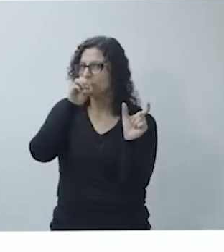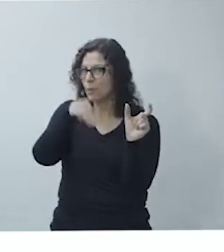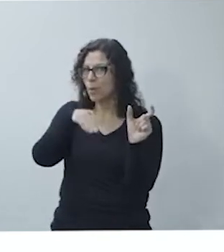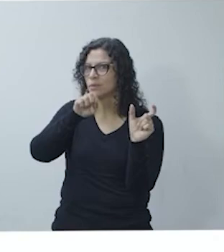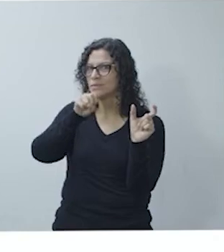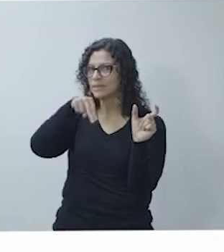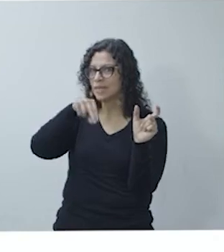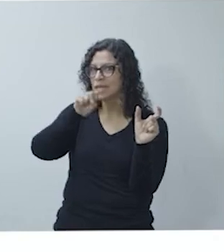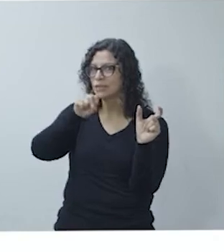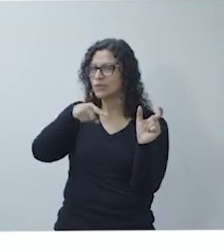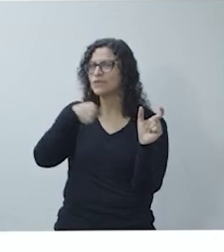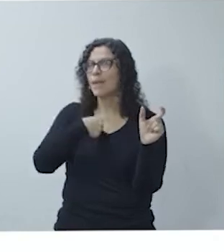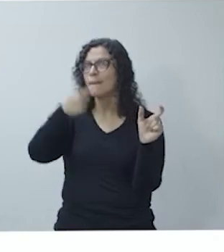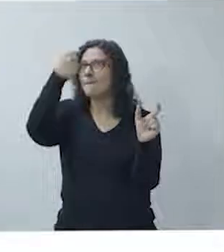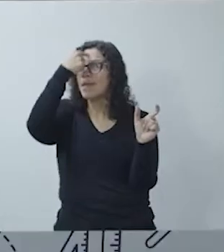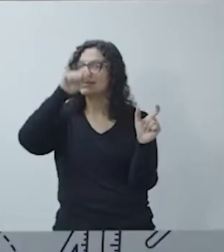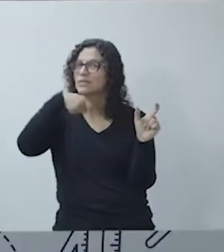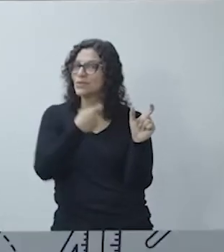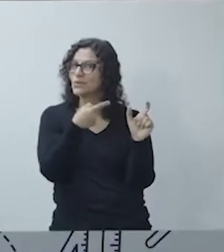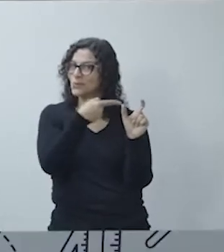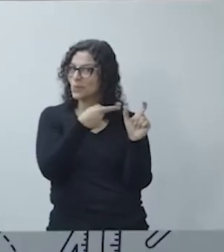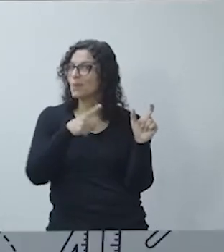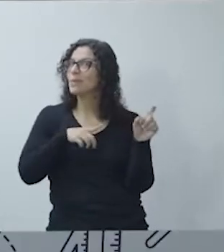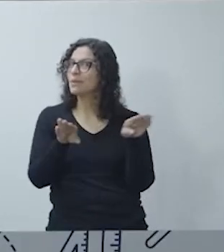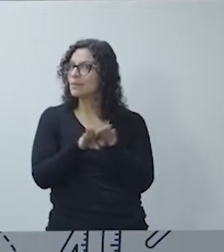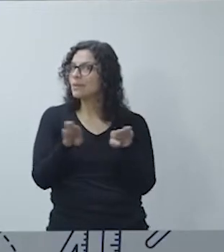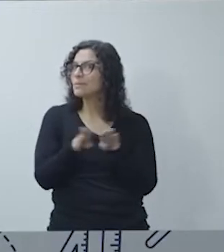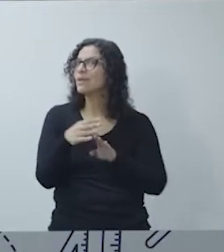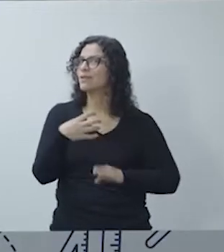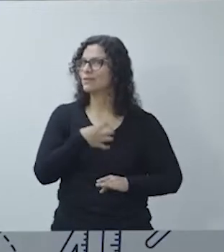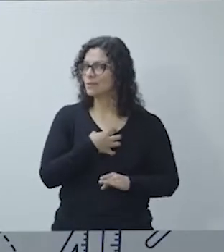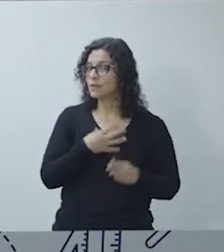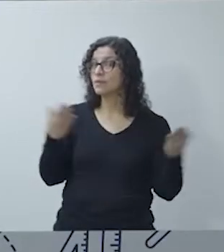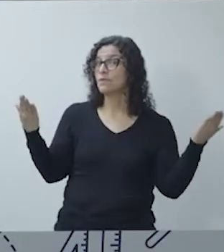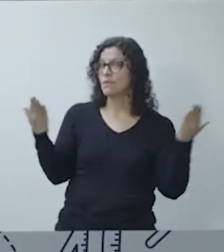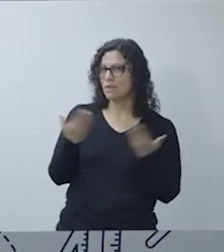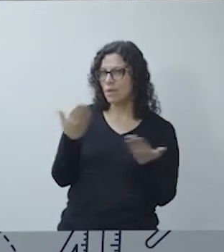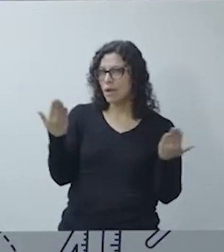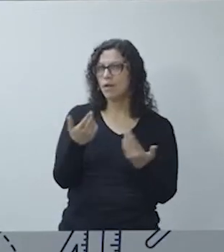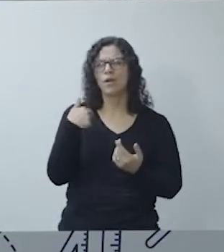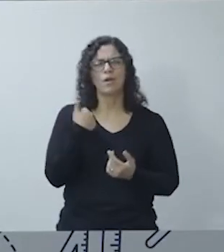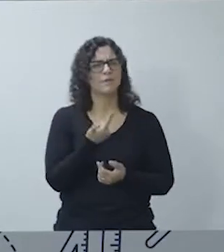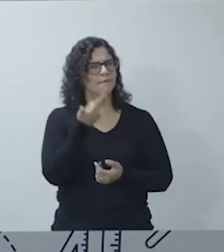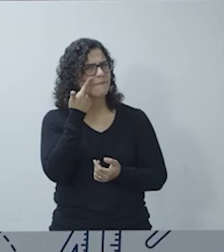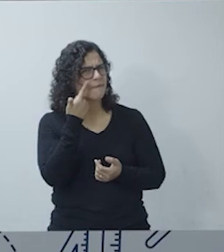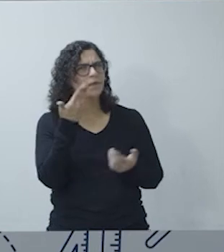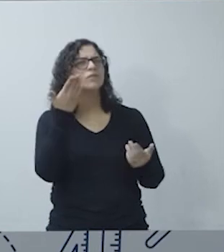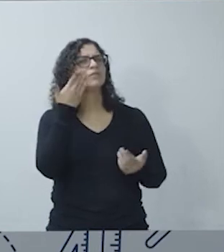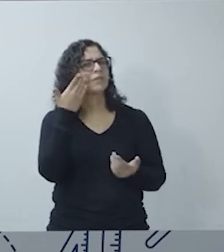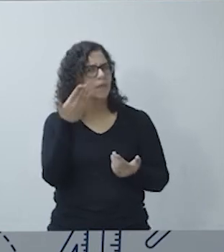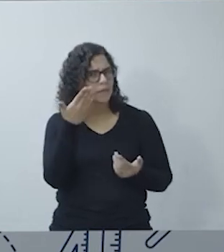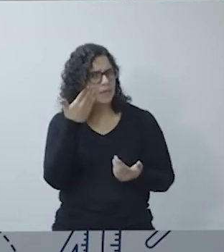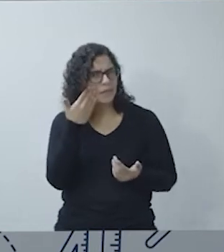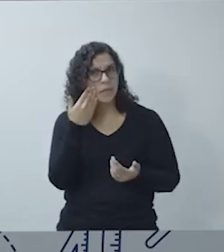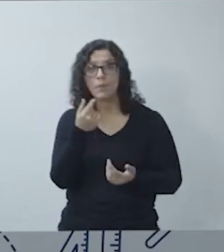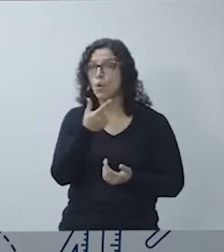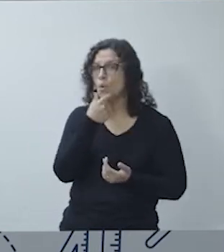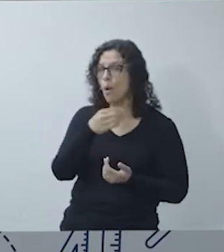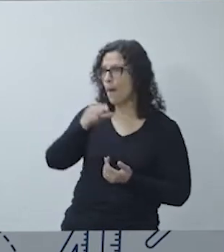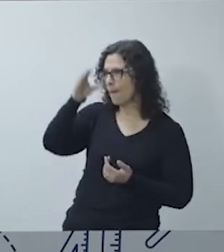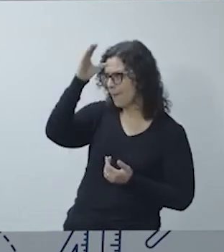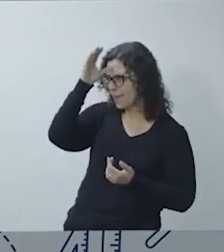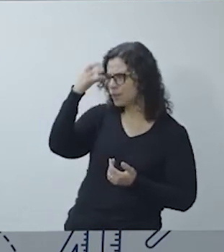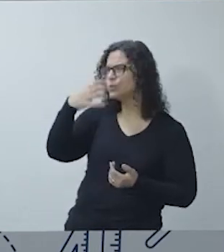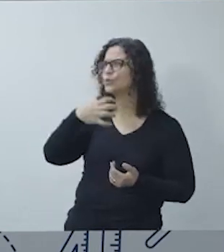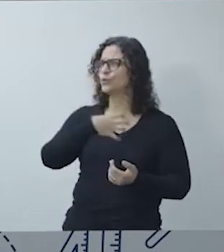bom senso, o que vocês pensavam sobre bom senso? Então agora a gente já sabe que o tio tem